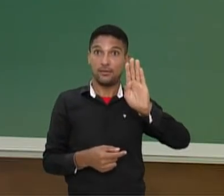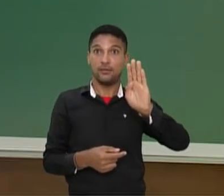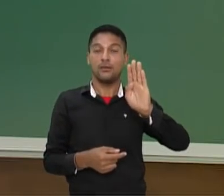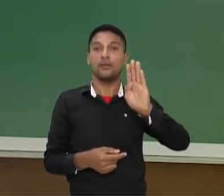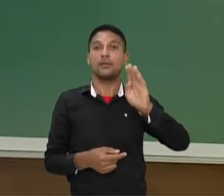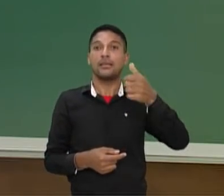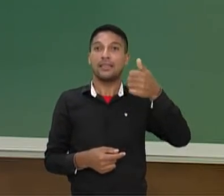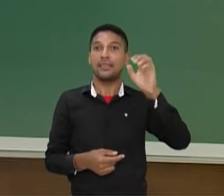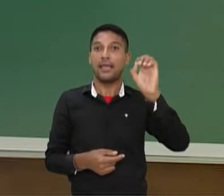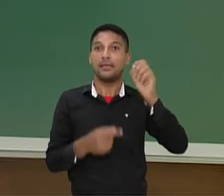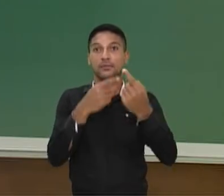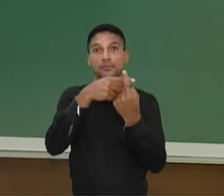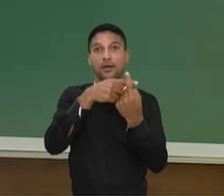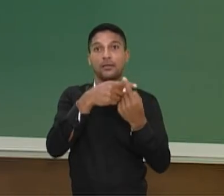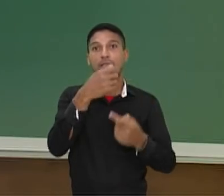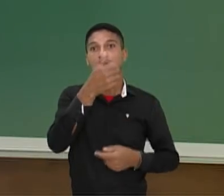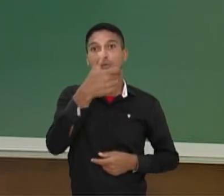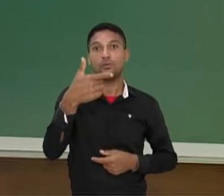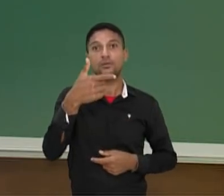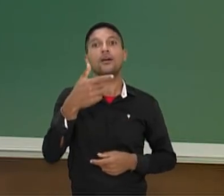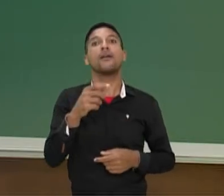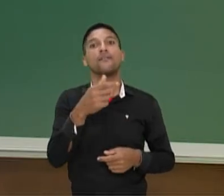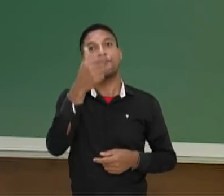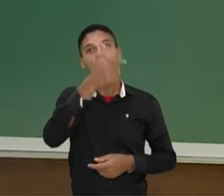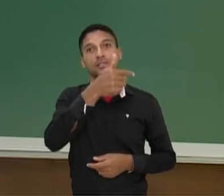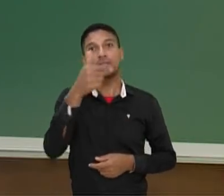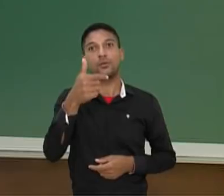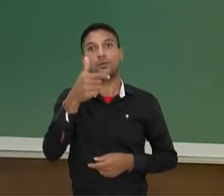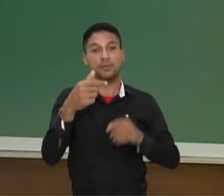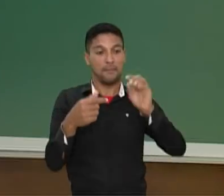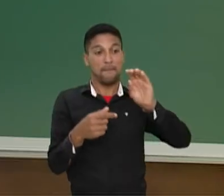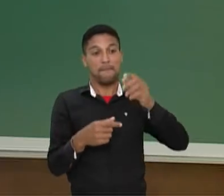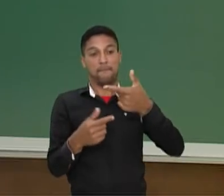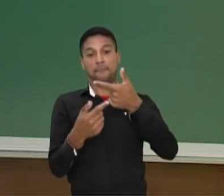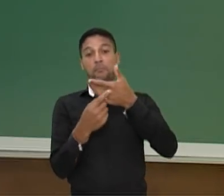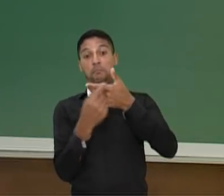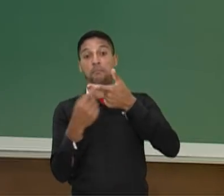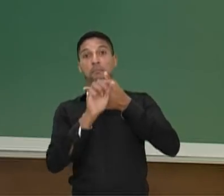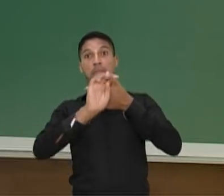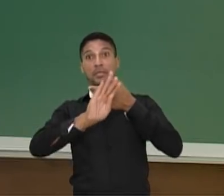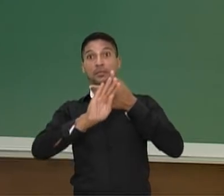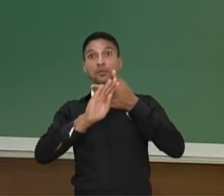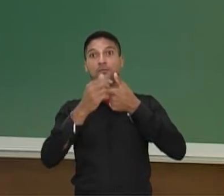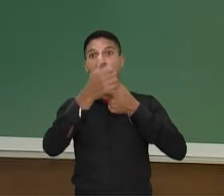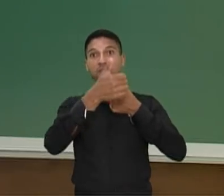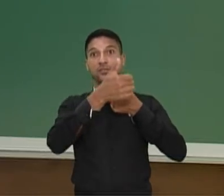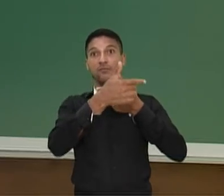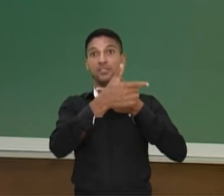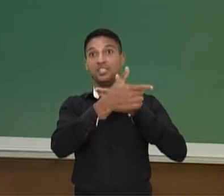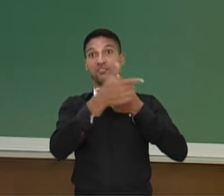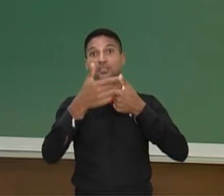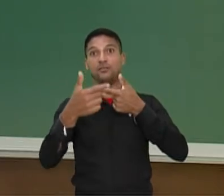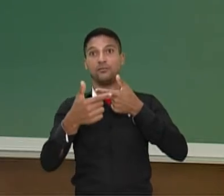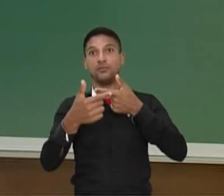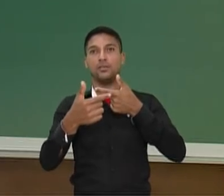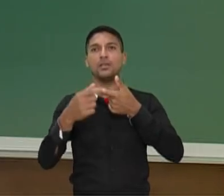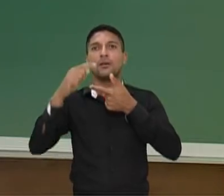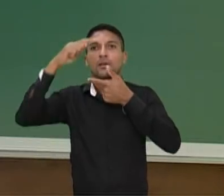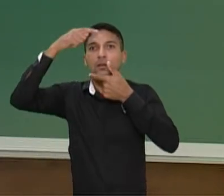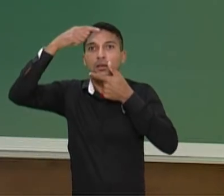22. Muito bem. E o Bzinho? O Bzinho é a base aqui em cima, ó. Traz o 12 lá, ó.